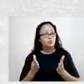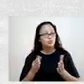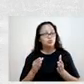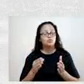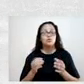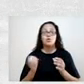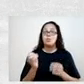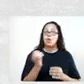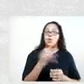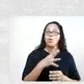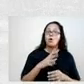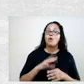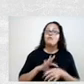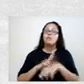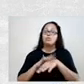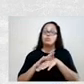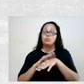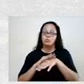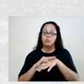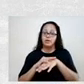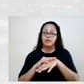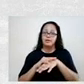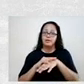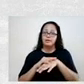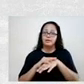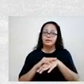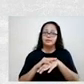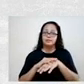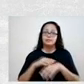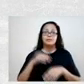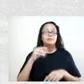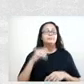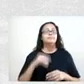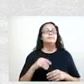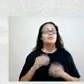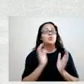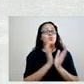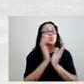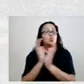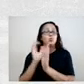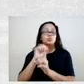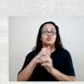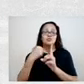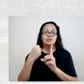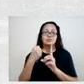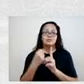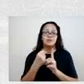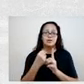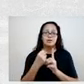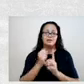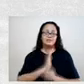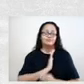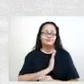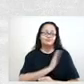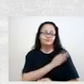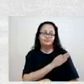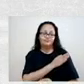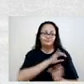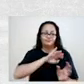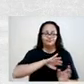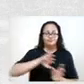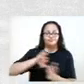doença de grandes proporções, enquanto ela não é desvendada, grupos sociais são discriminados e até isolados do convívio